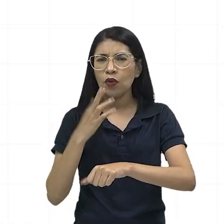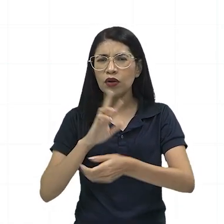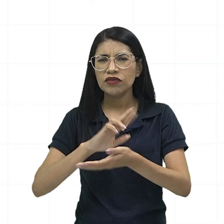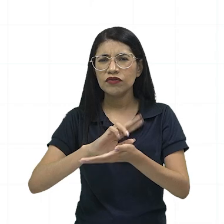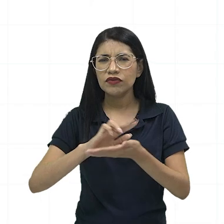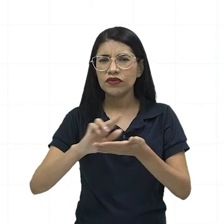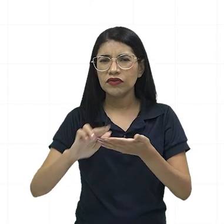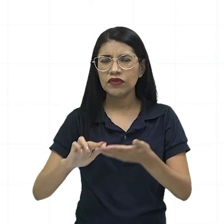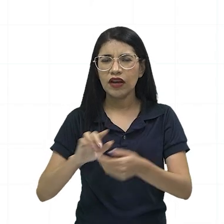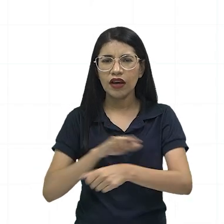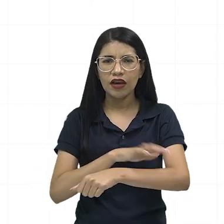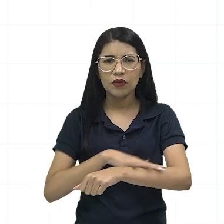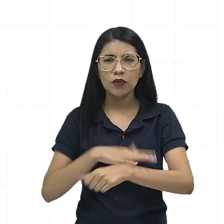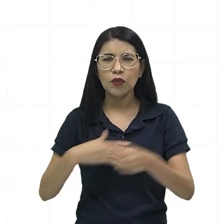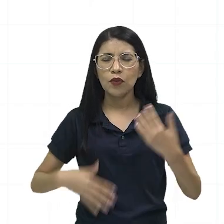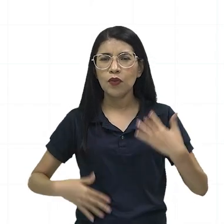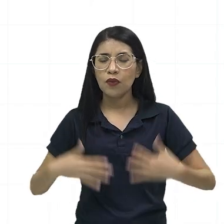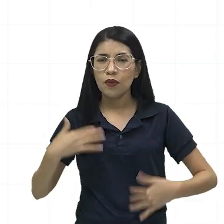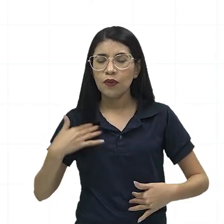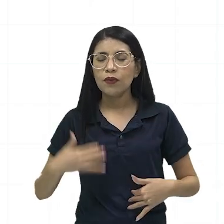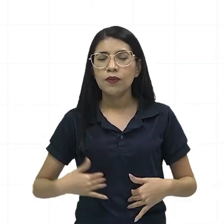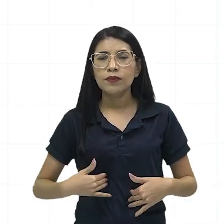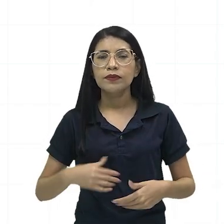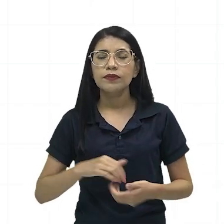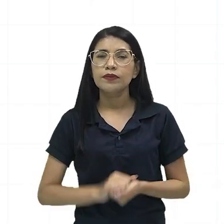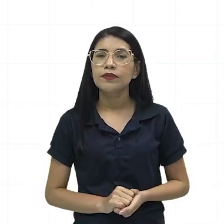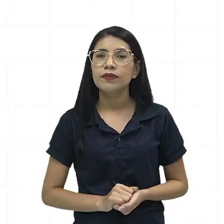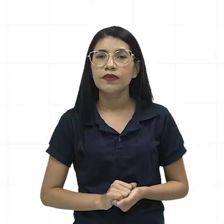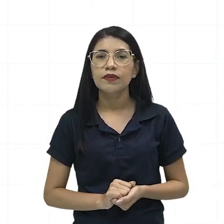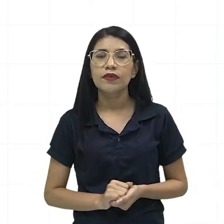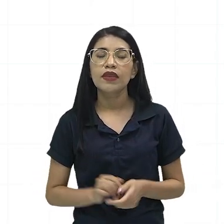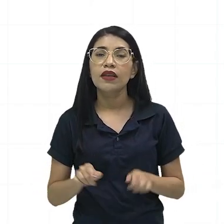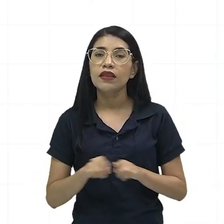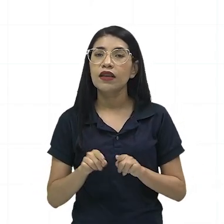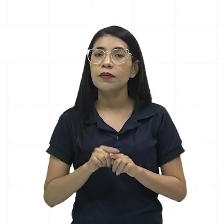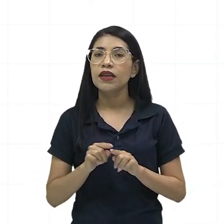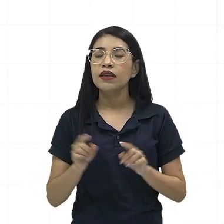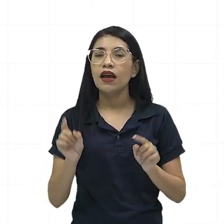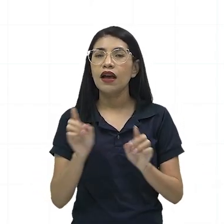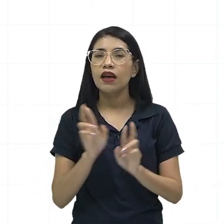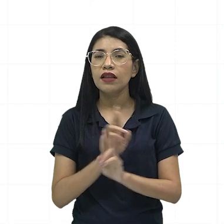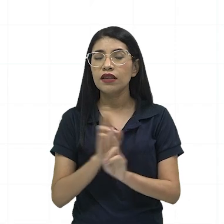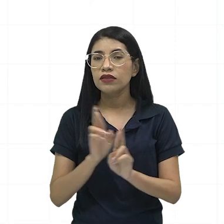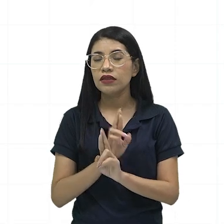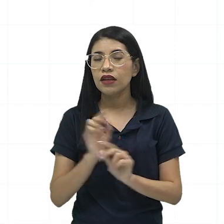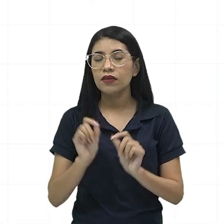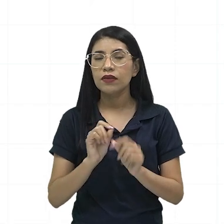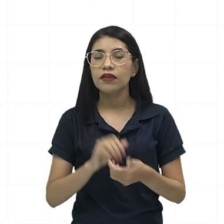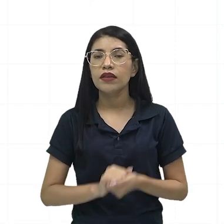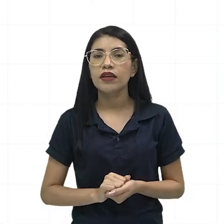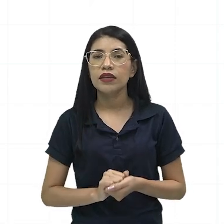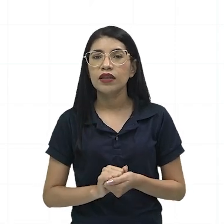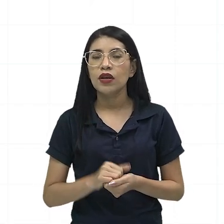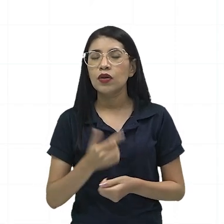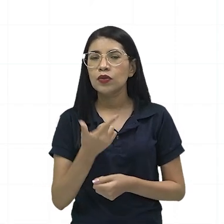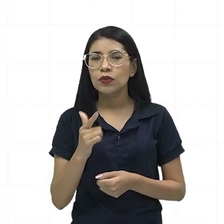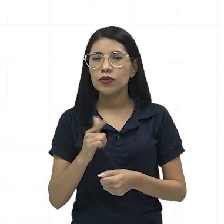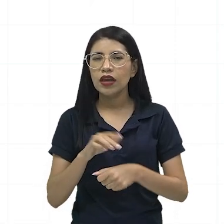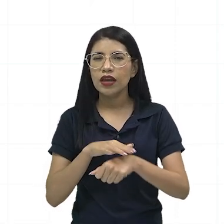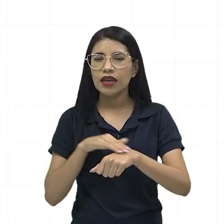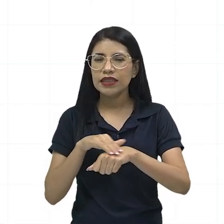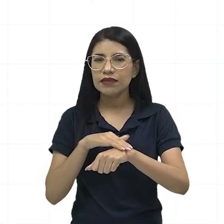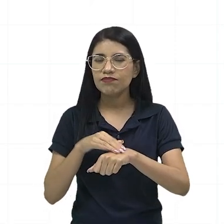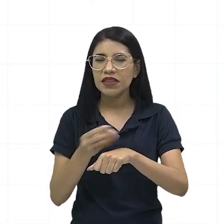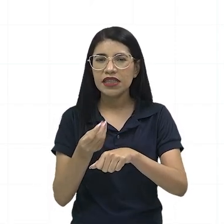nas diferentes partes do corpo, que geralmente estão associadas a uma perda de sensibilidade. Então,